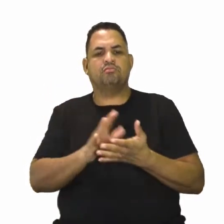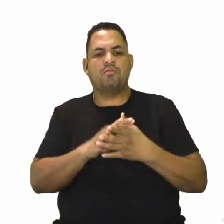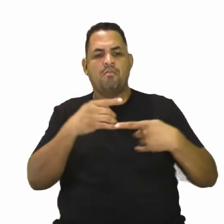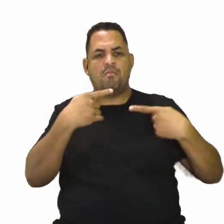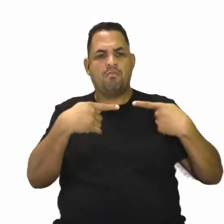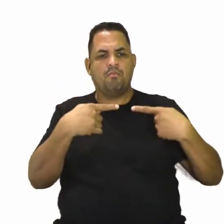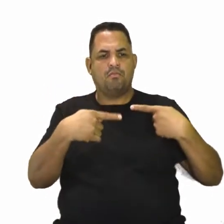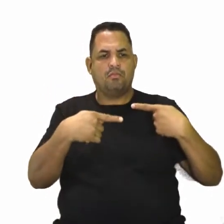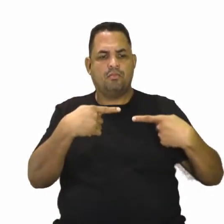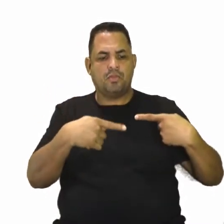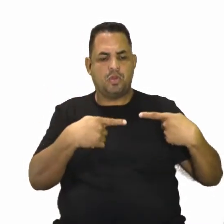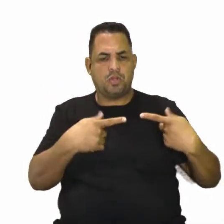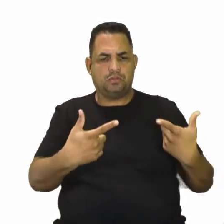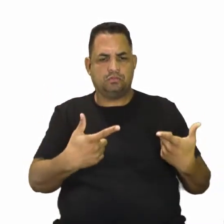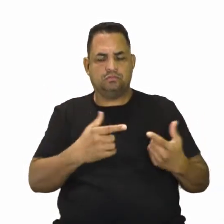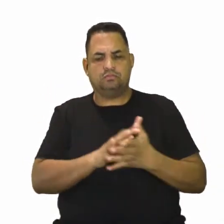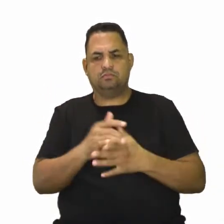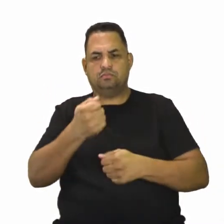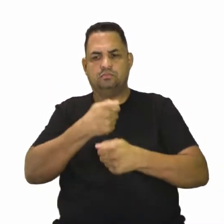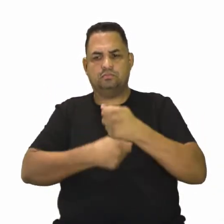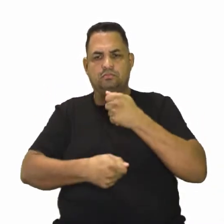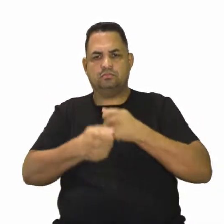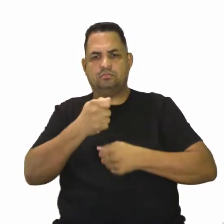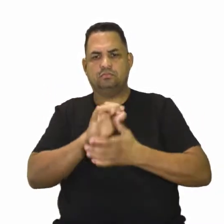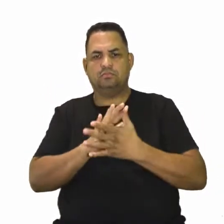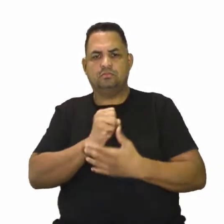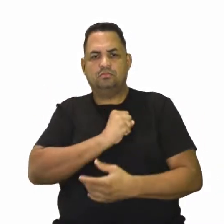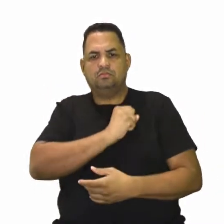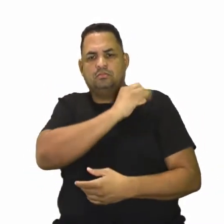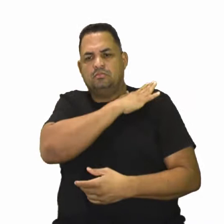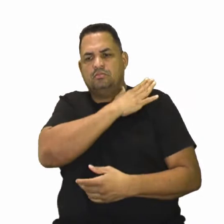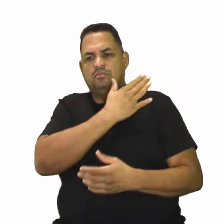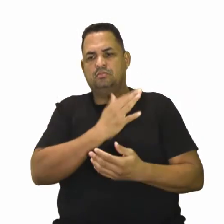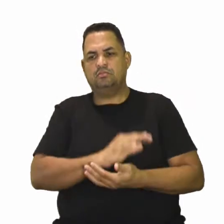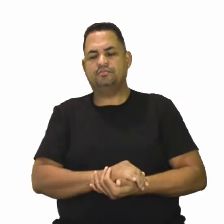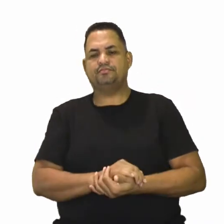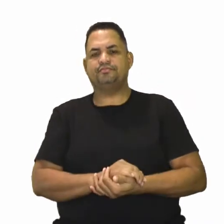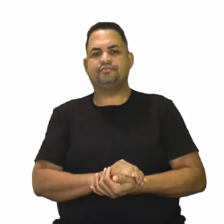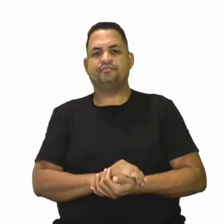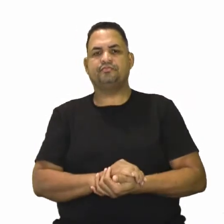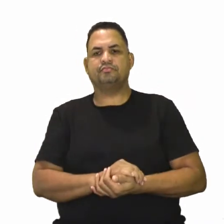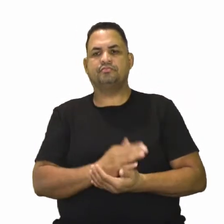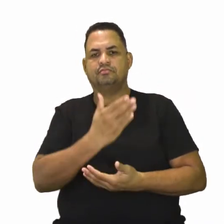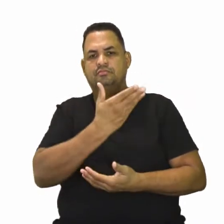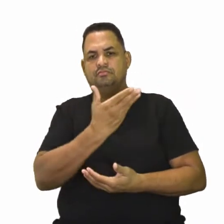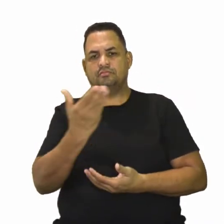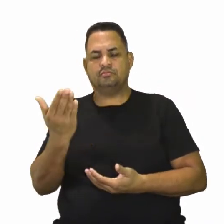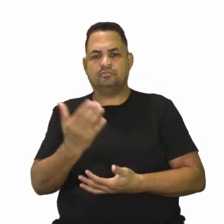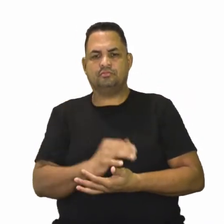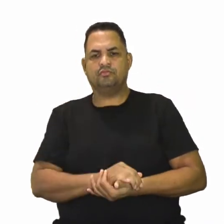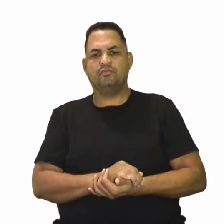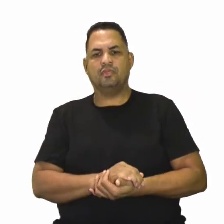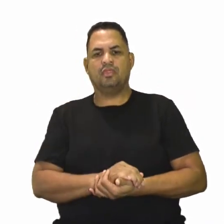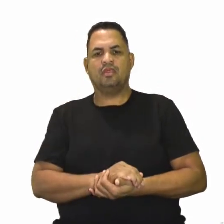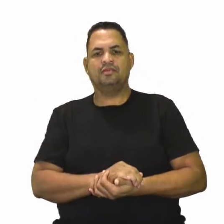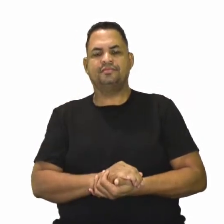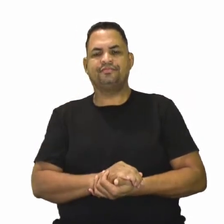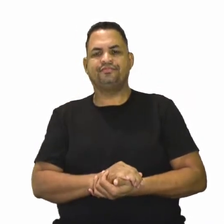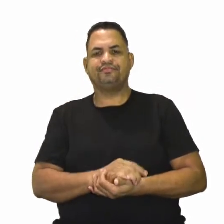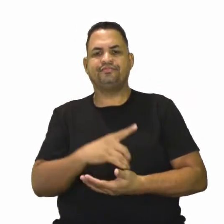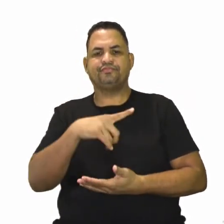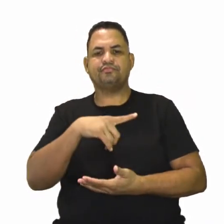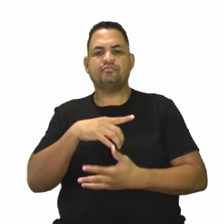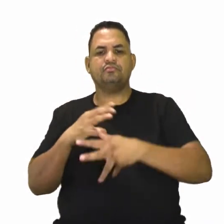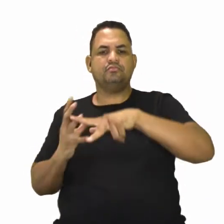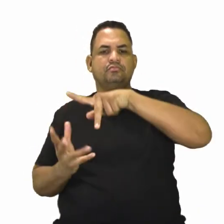no campo político, econômico e militar. No campo político, econômico e militar. Então, há esse